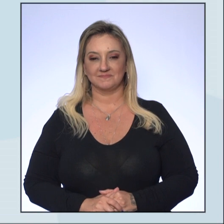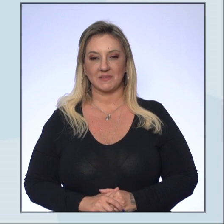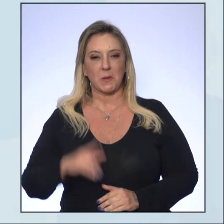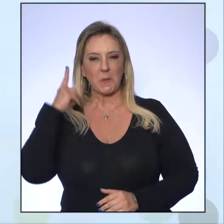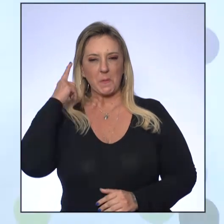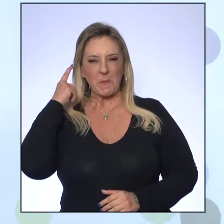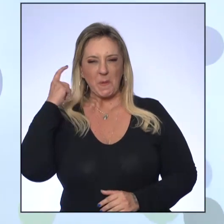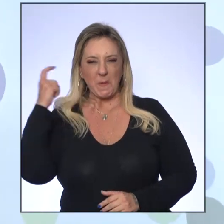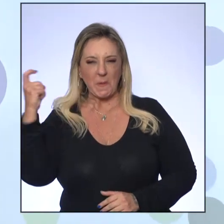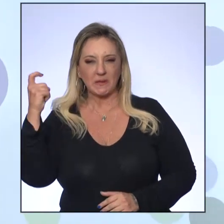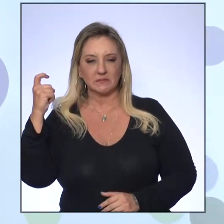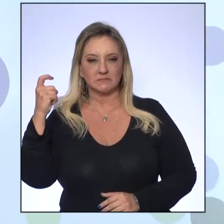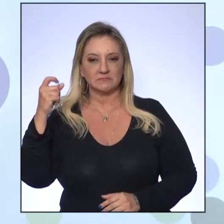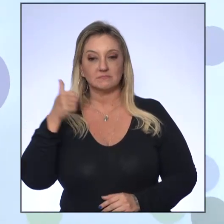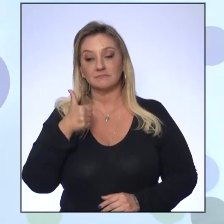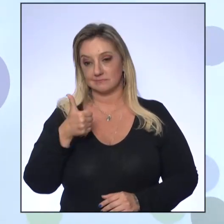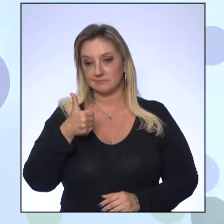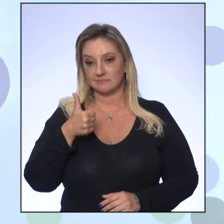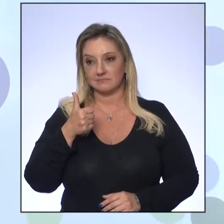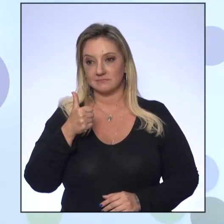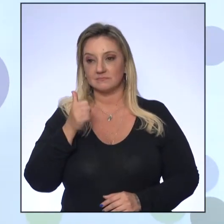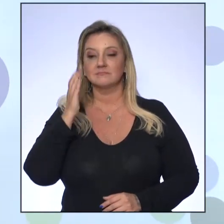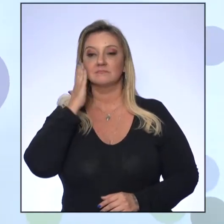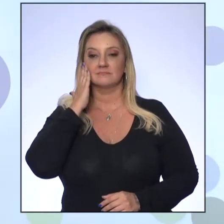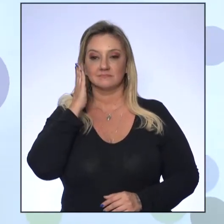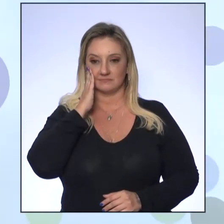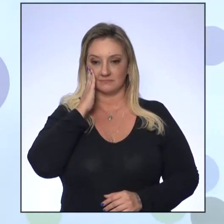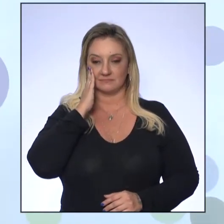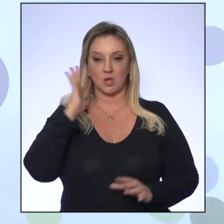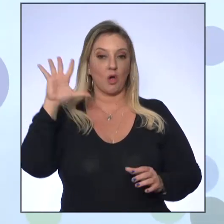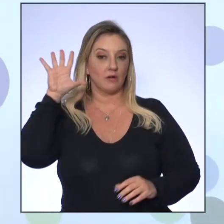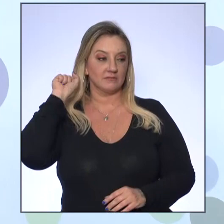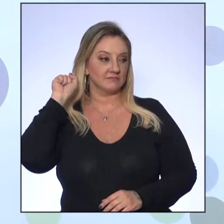Muito bem. Acredito que todos tenham ouvido.